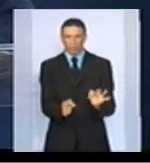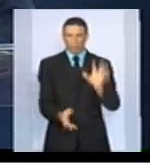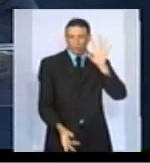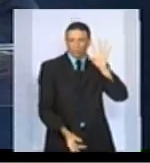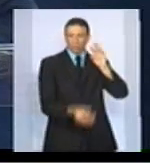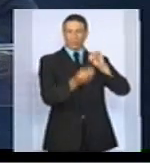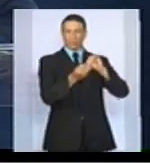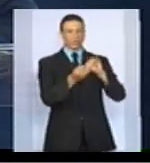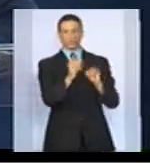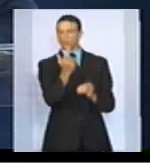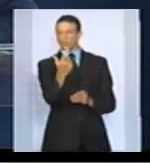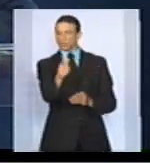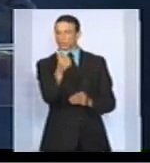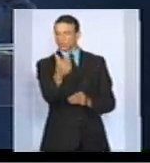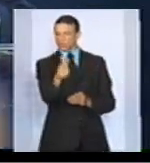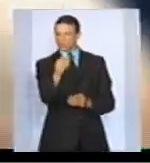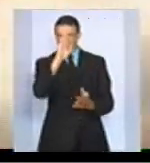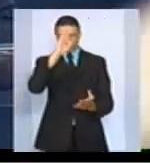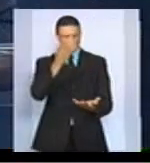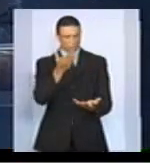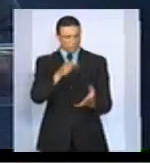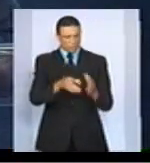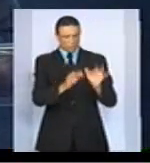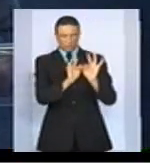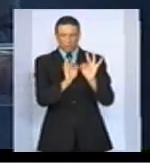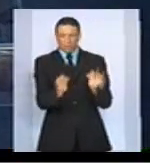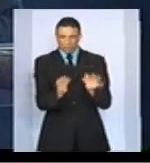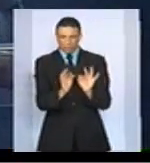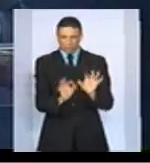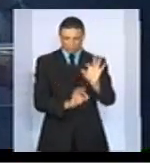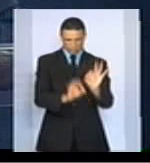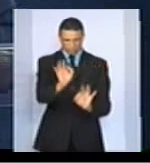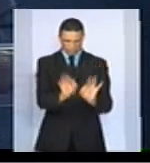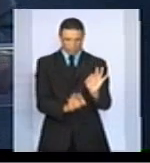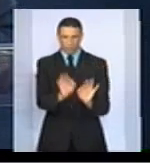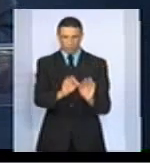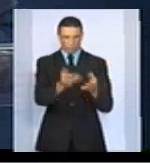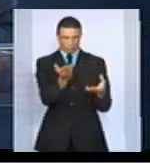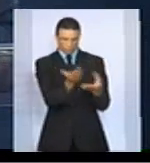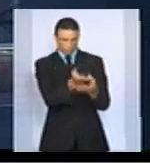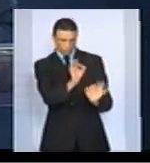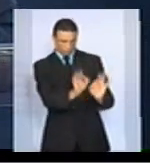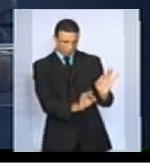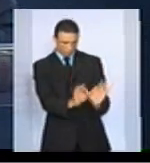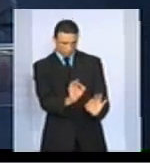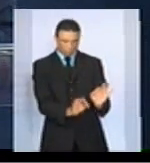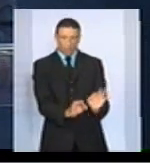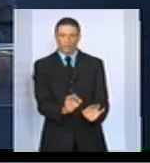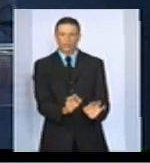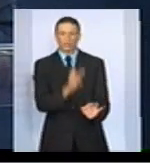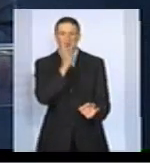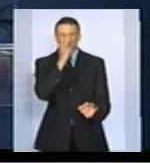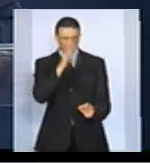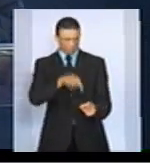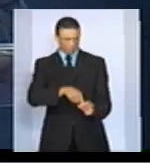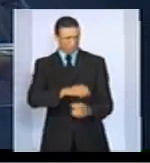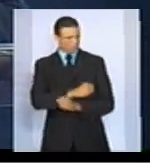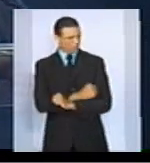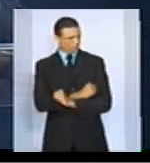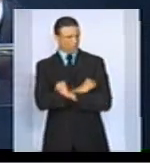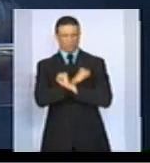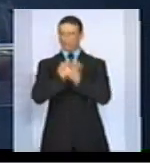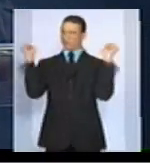aqui ele não é conhecido porque aqui a sofisticação do dos procedimentos elas chegam ao nível do absurdo